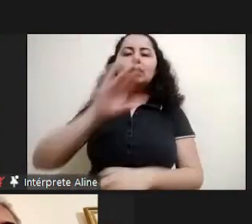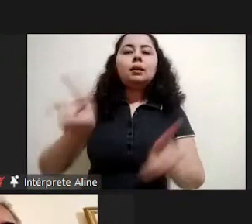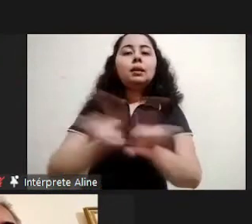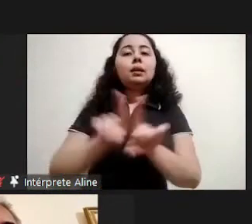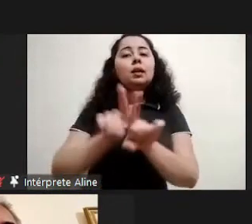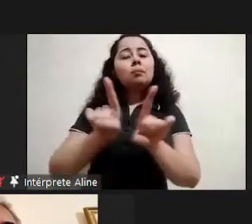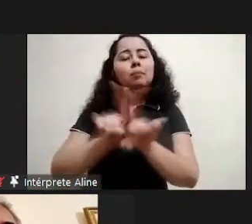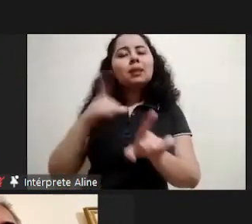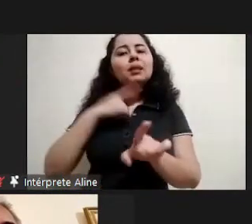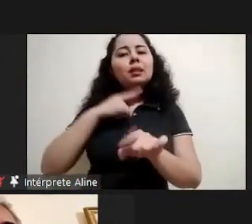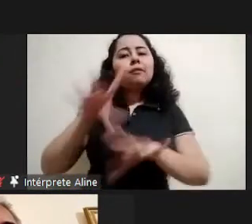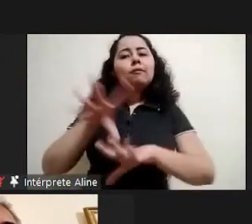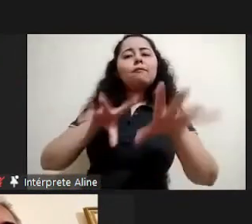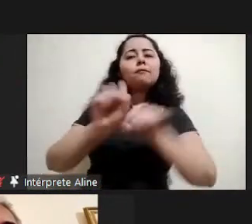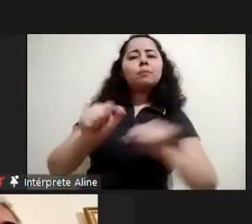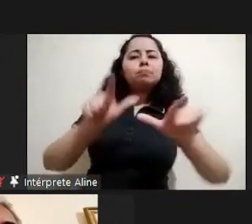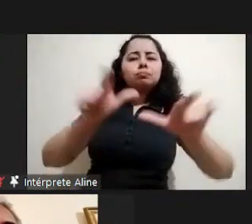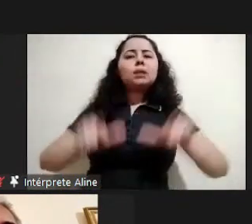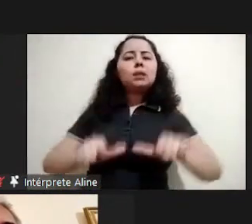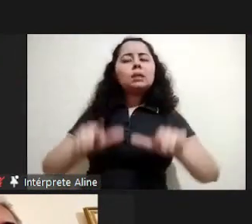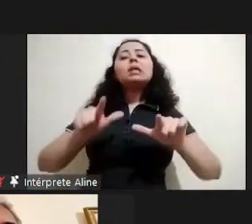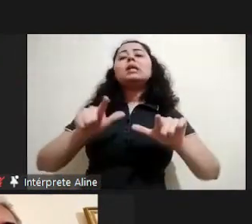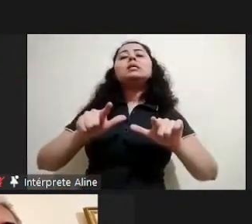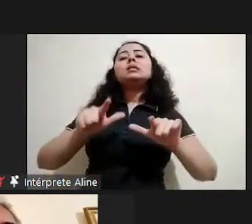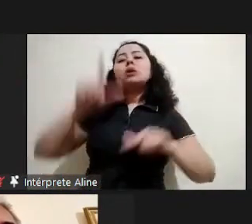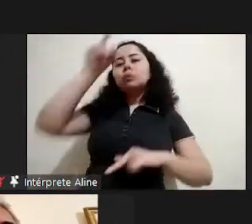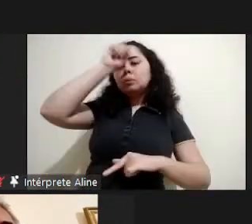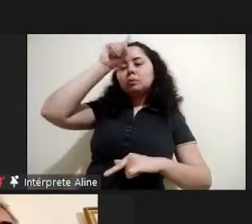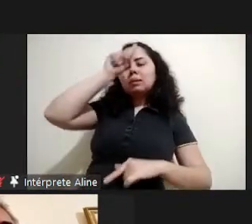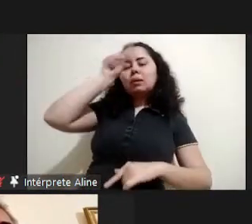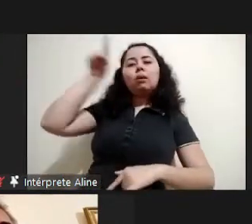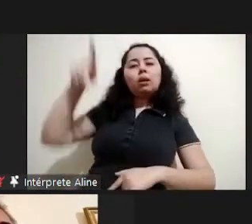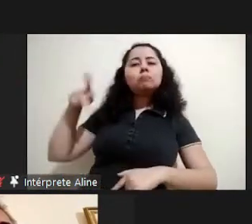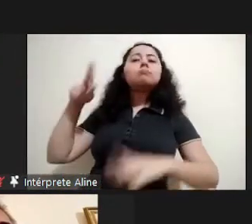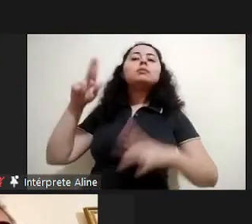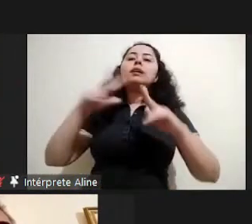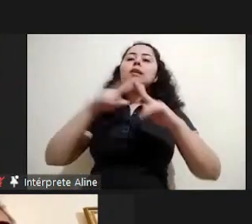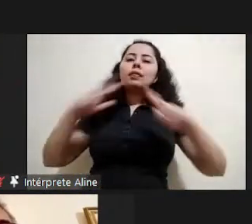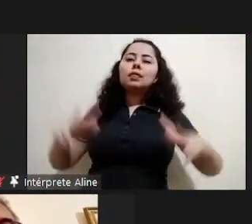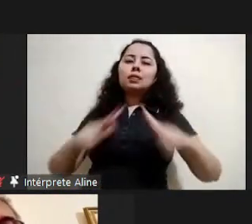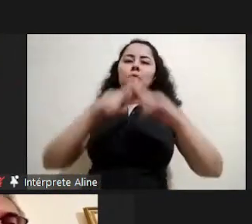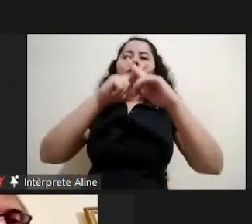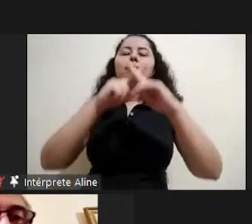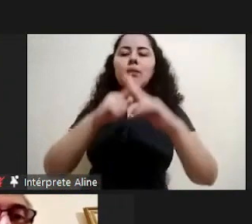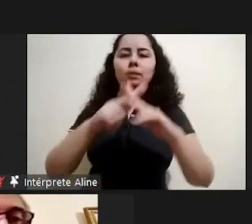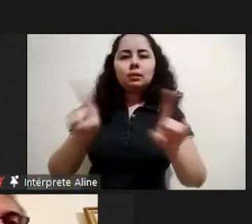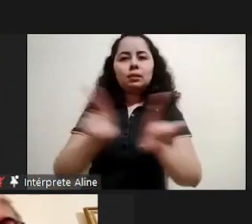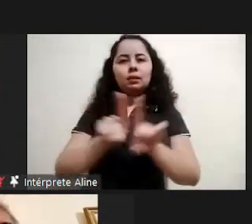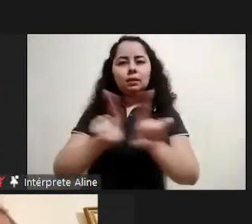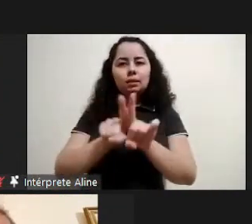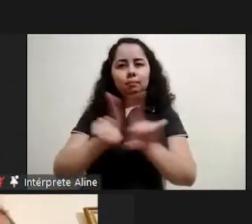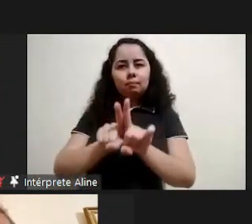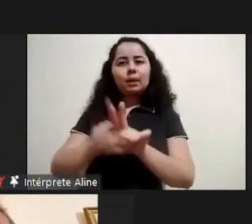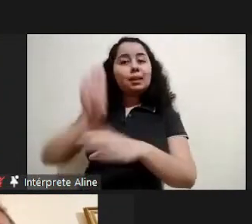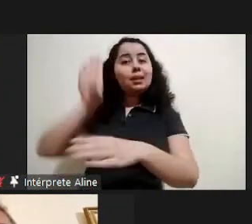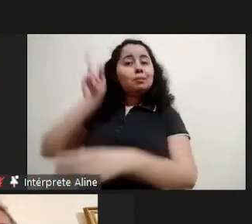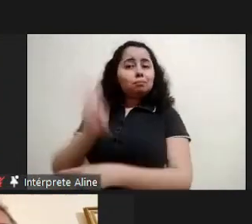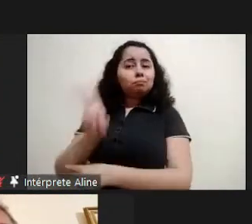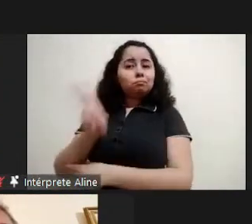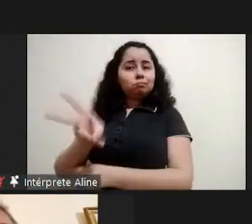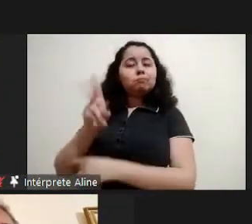Hauteville-Lompnes, França, e formação método Leopold Busquer pelo Instituto Busquer, na França.